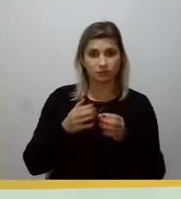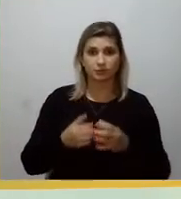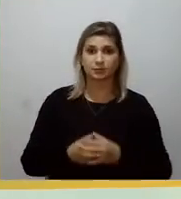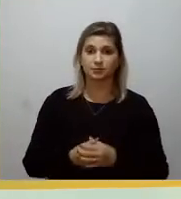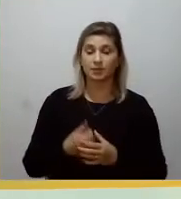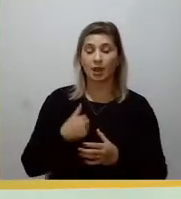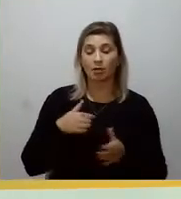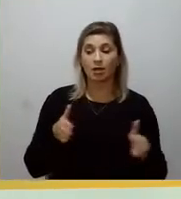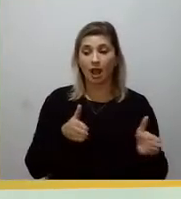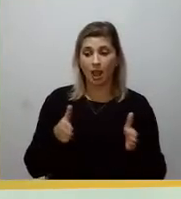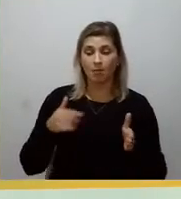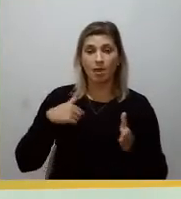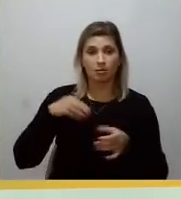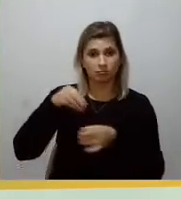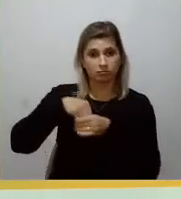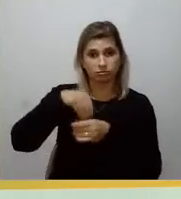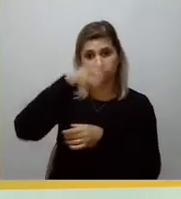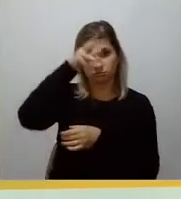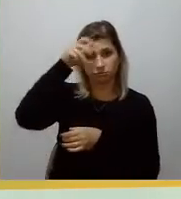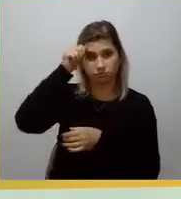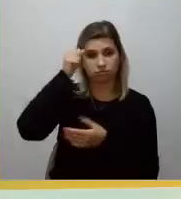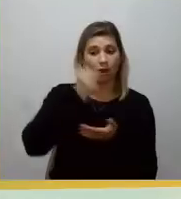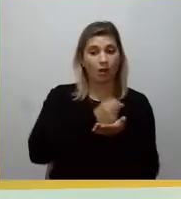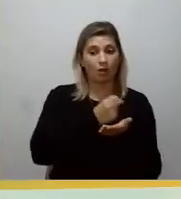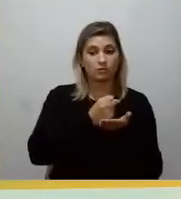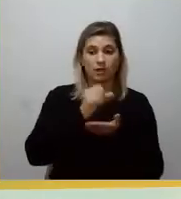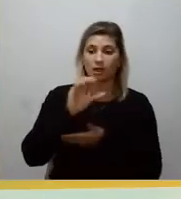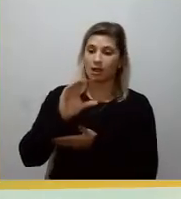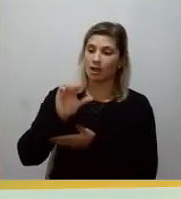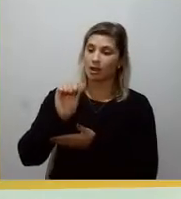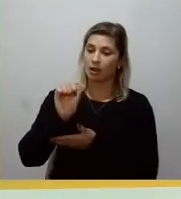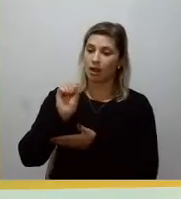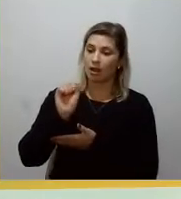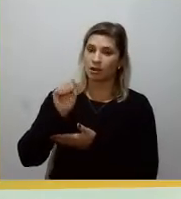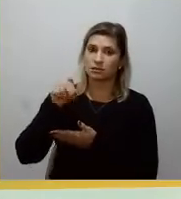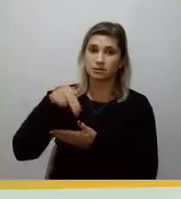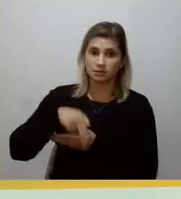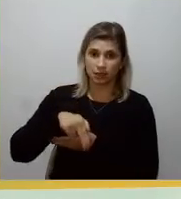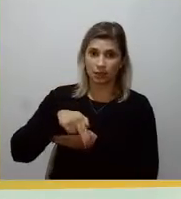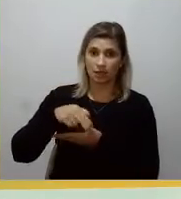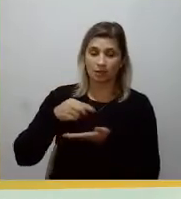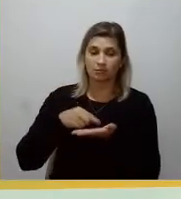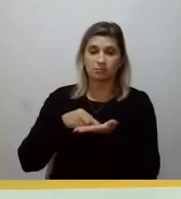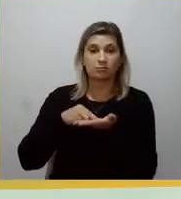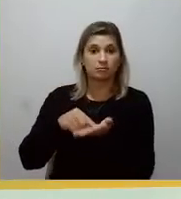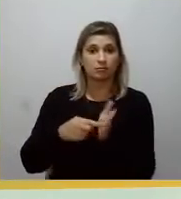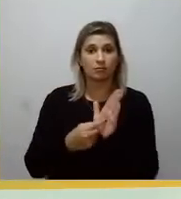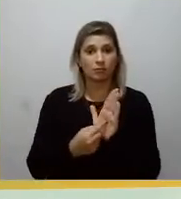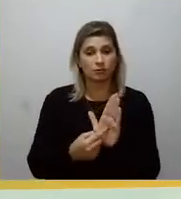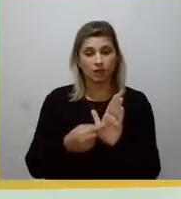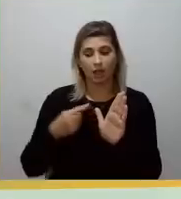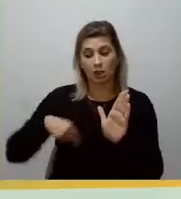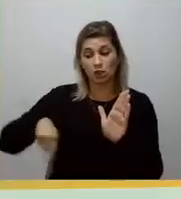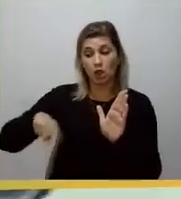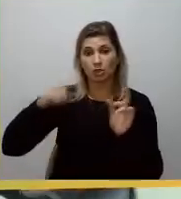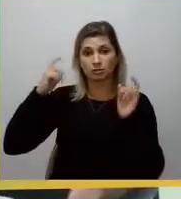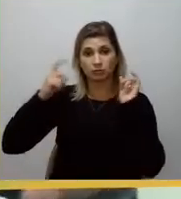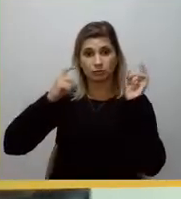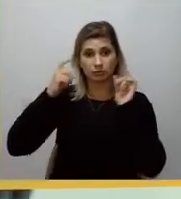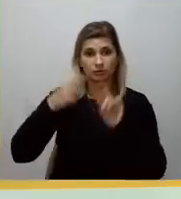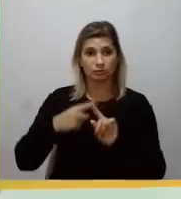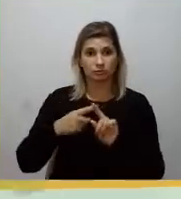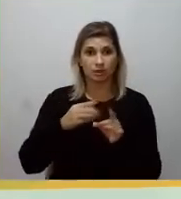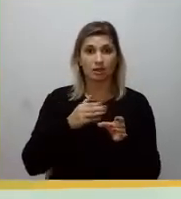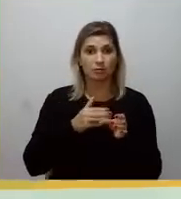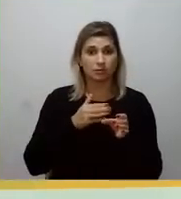prefeitura, eu fiz um contato com a Casan, né, e levei para eles as nossas preocupações. Porque os municípios que tinham ficado